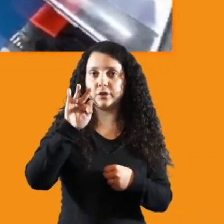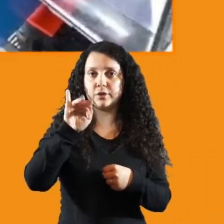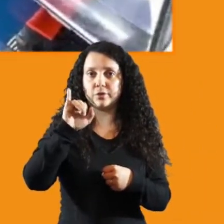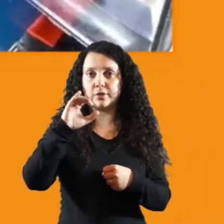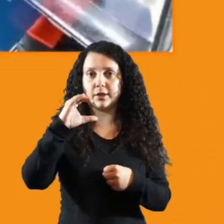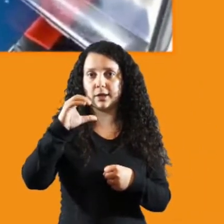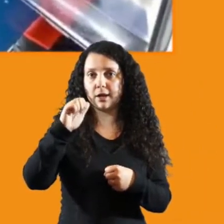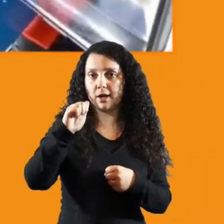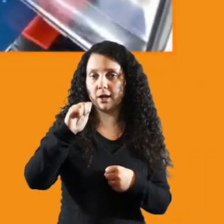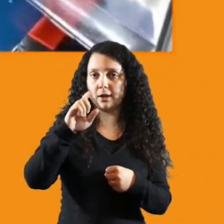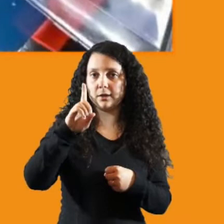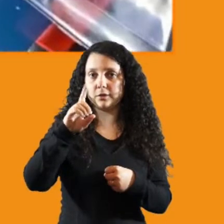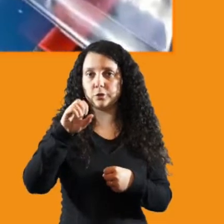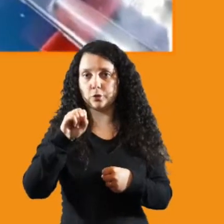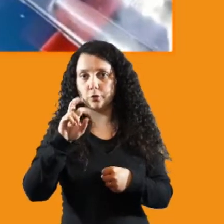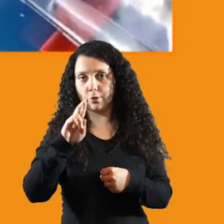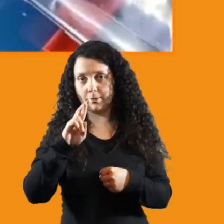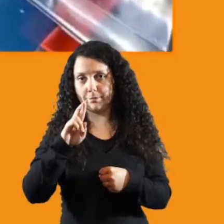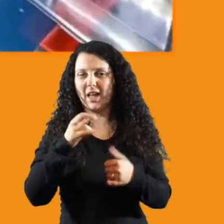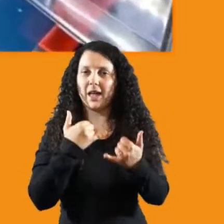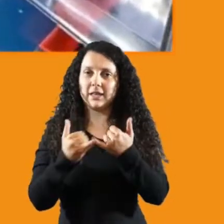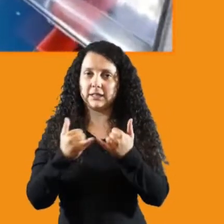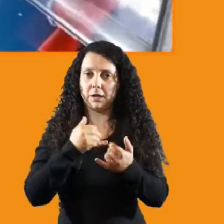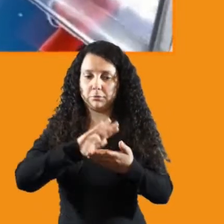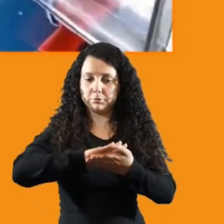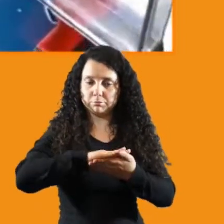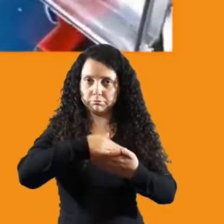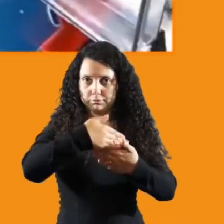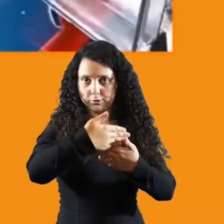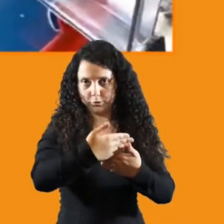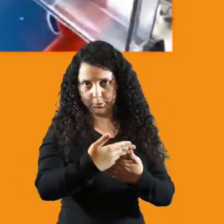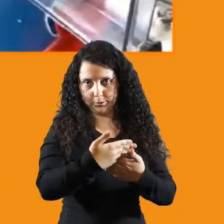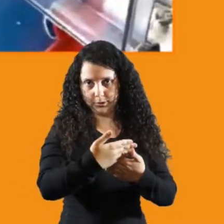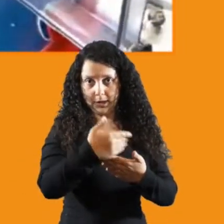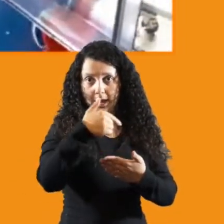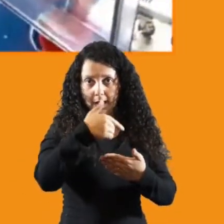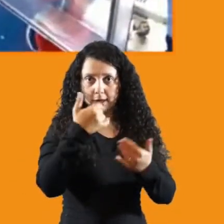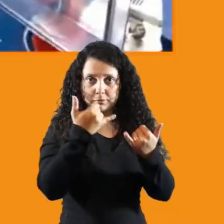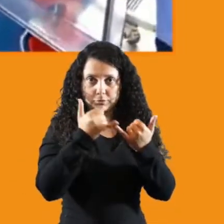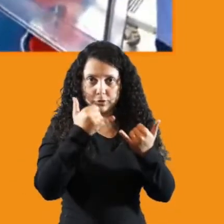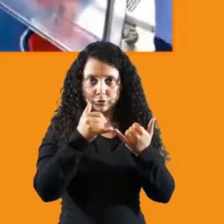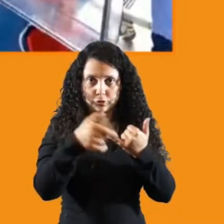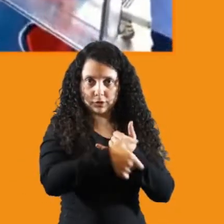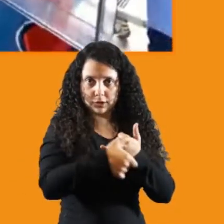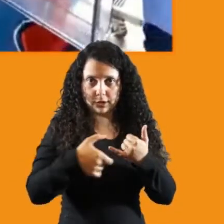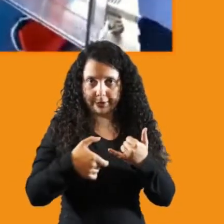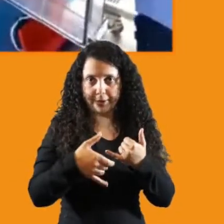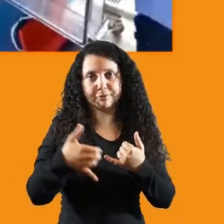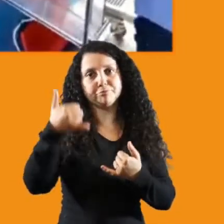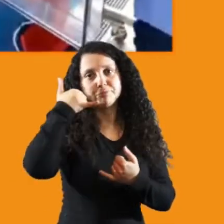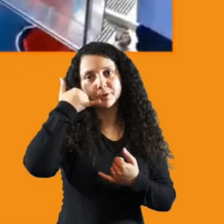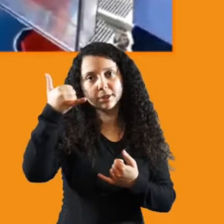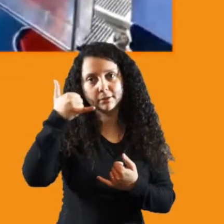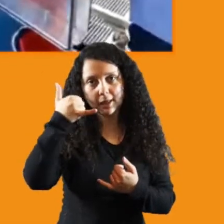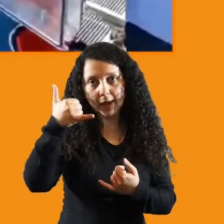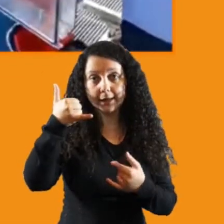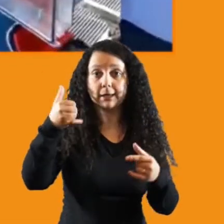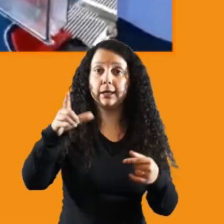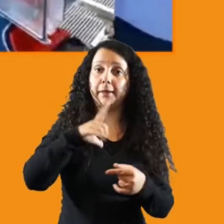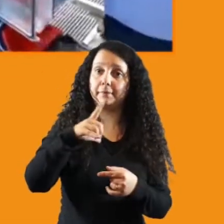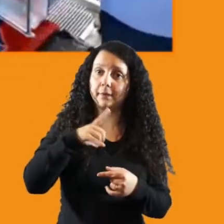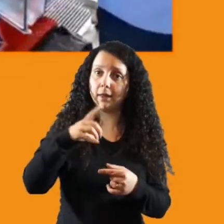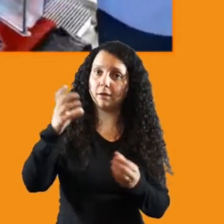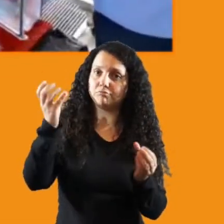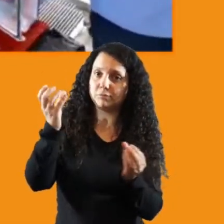um notebook, eu tenho uma fonte de alimentação desse notebook. Eu tenho um celular, eu tenho um carregador para esse celular. O retificador,